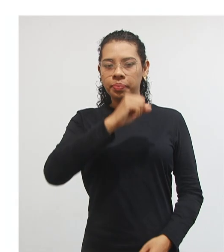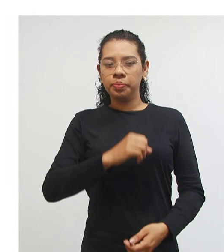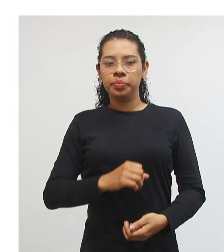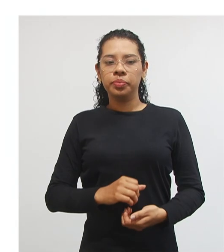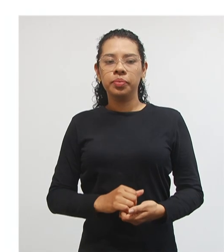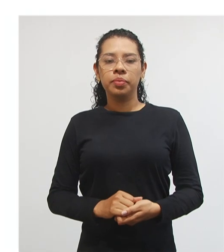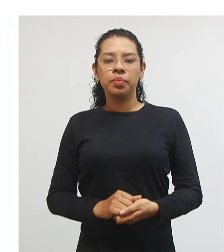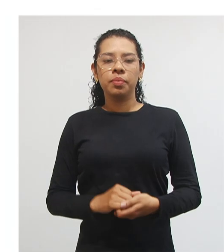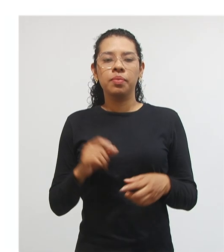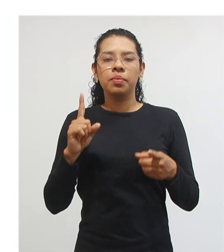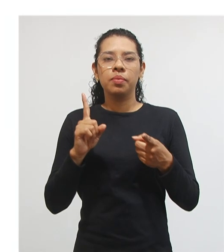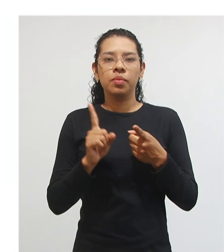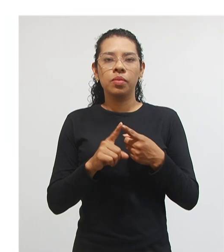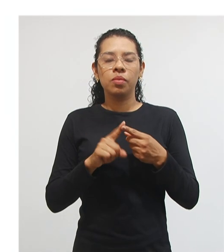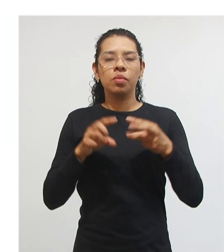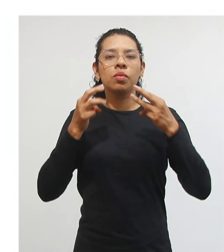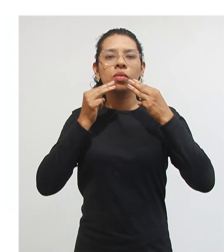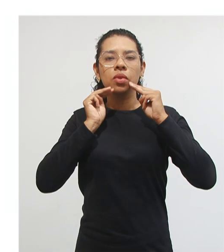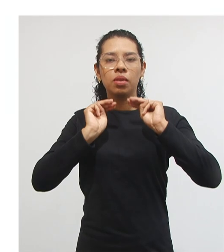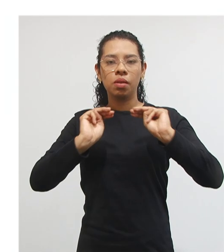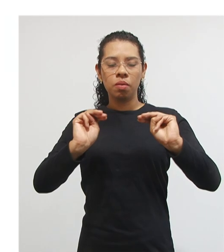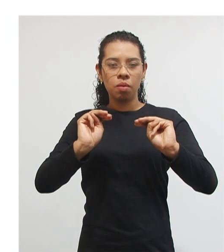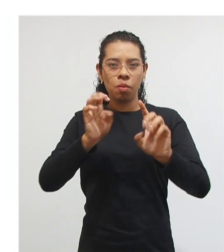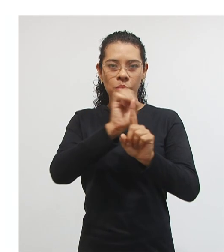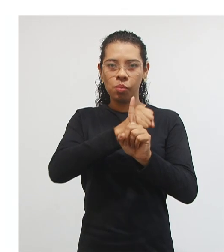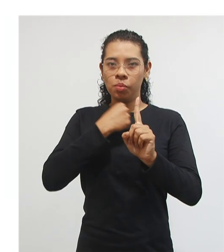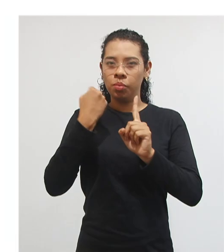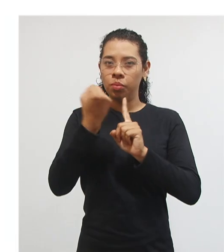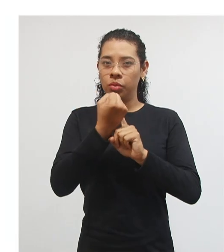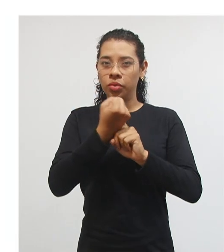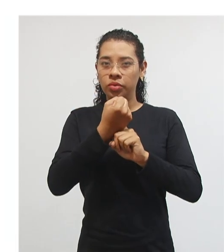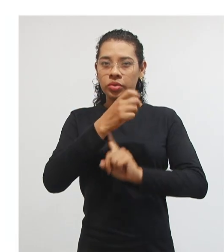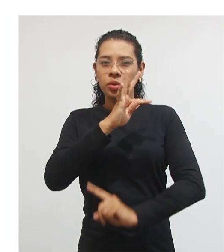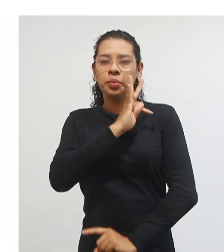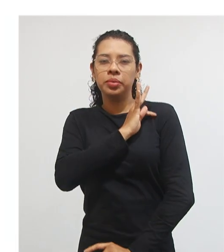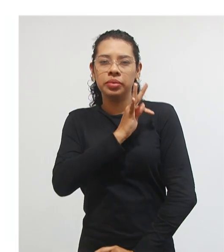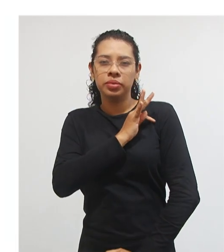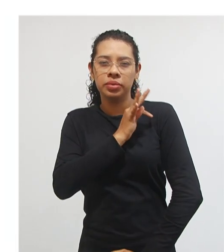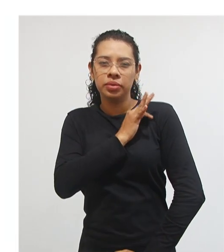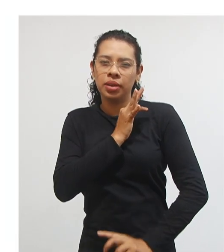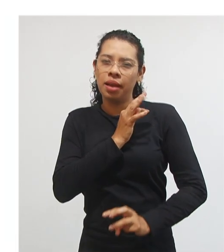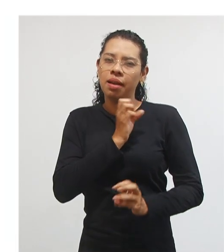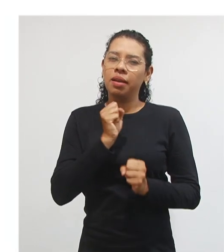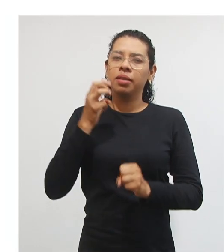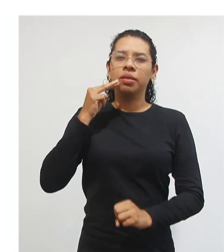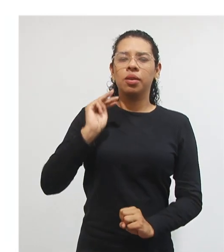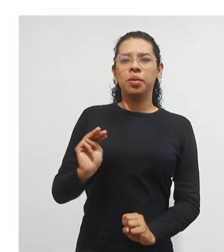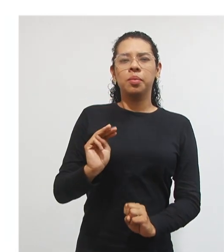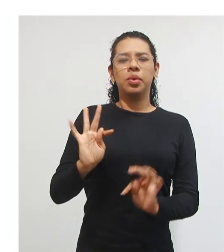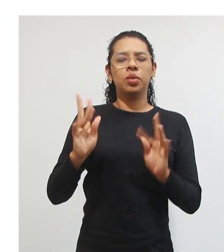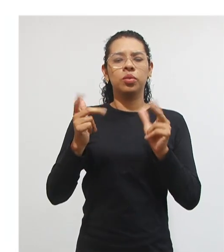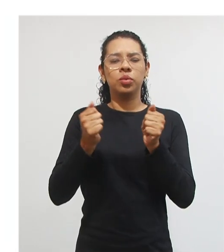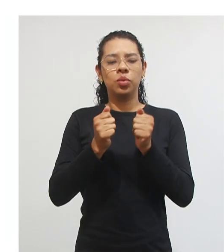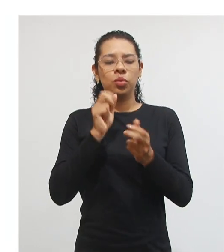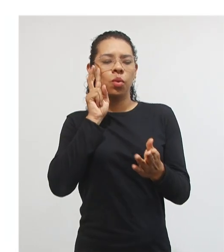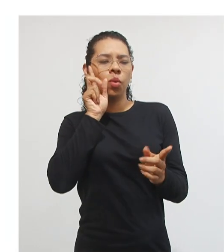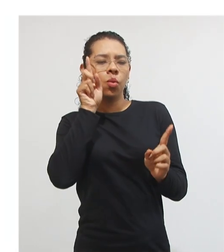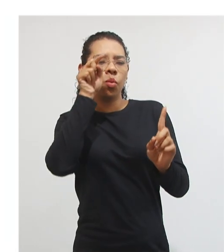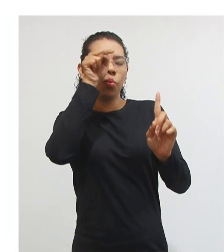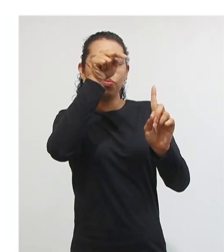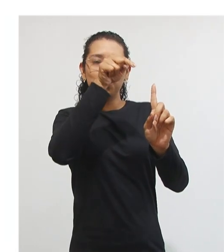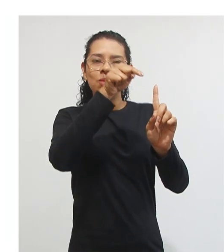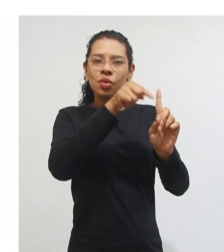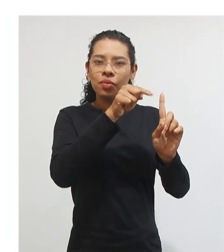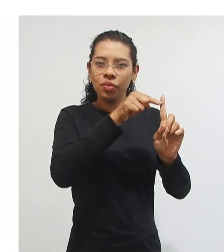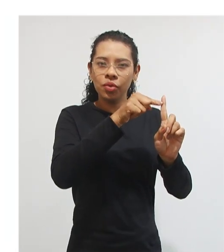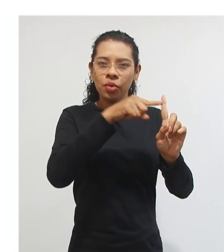Agora, falando um pouquinho, então, sobre o marketing social, eles são técnicas de marketing para promover uma causa, ideia ou